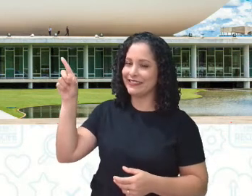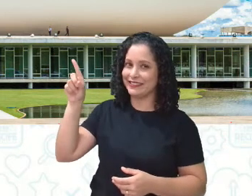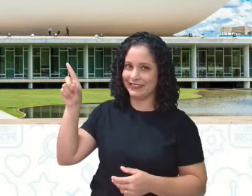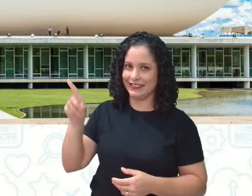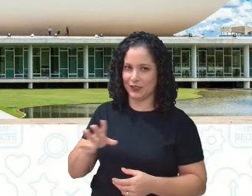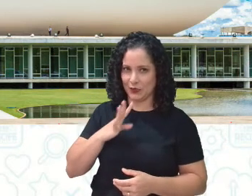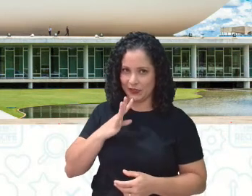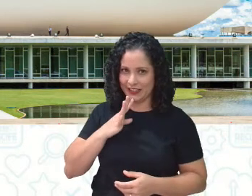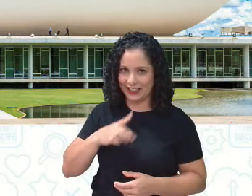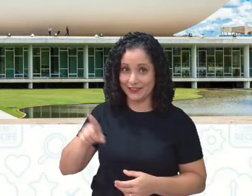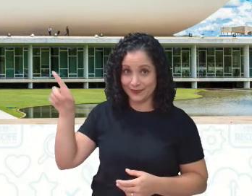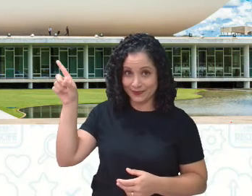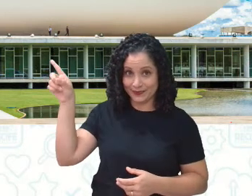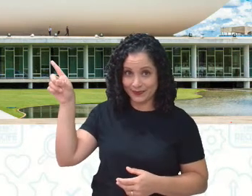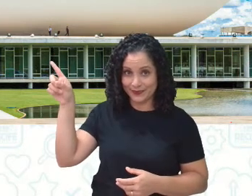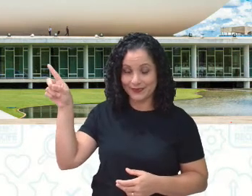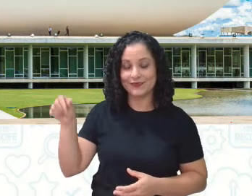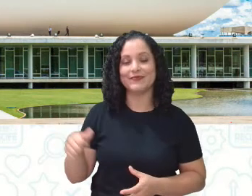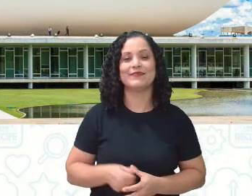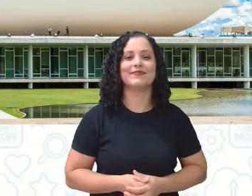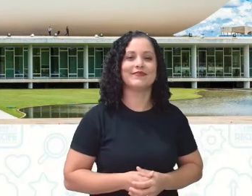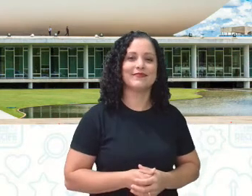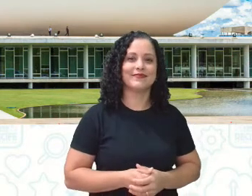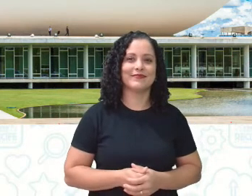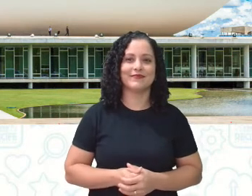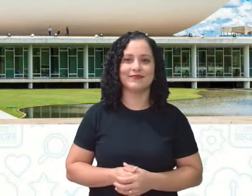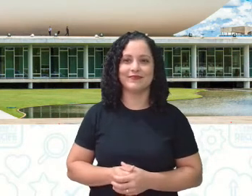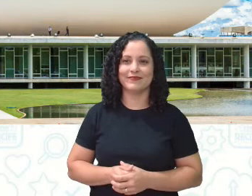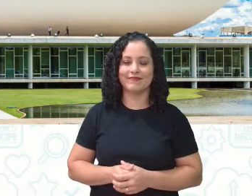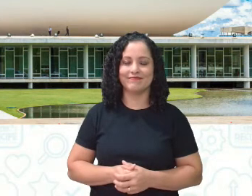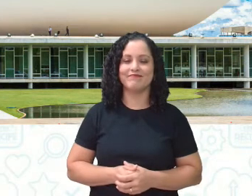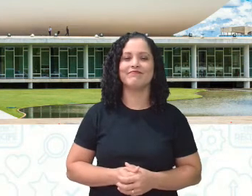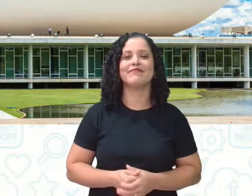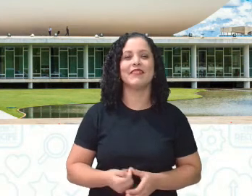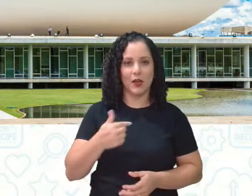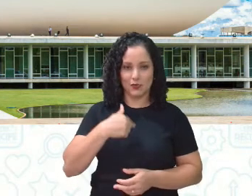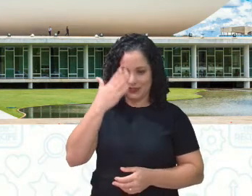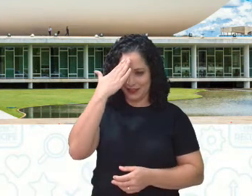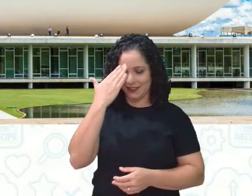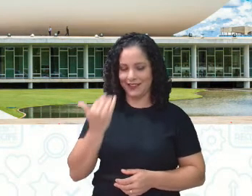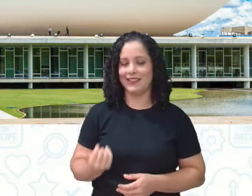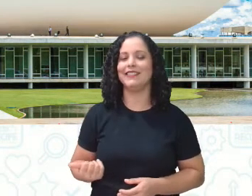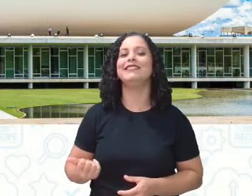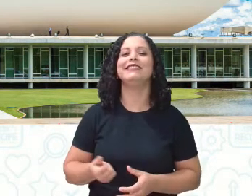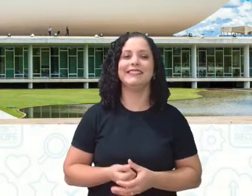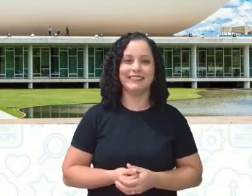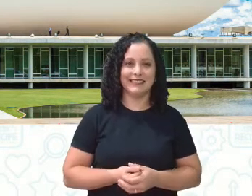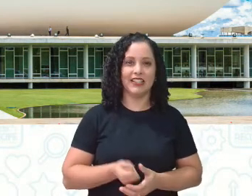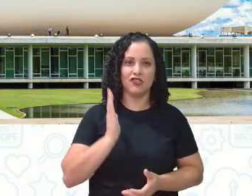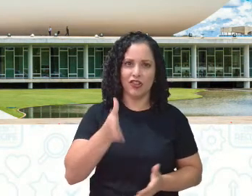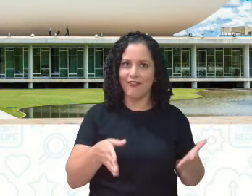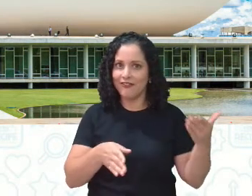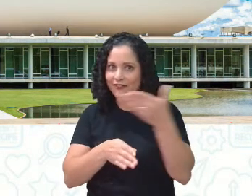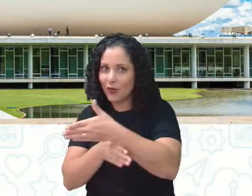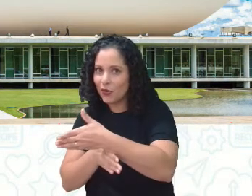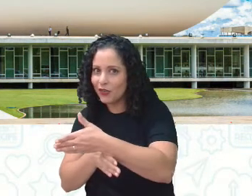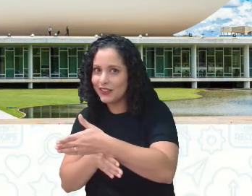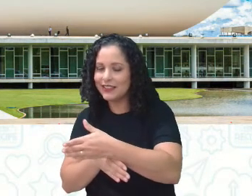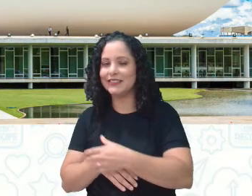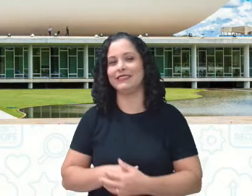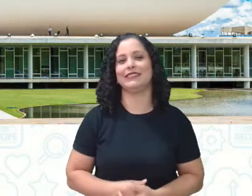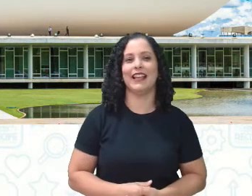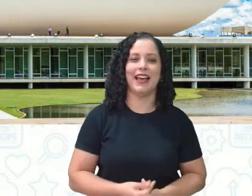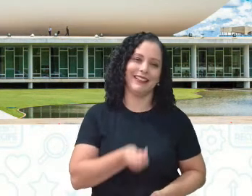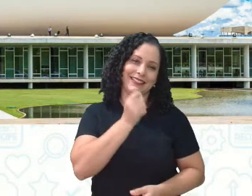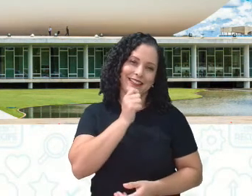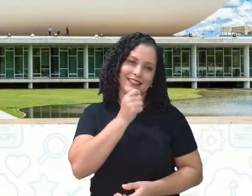familiar esse lugar aí para vocês? Para mim é, professora. É? Já foi até aí, professor Gilson? Não,